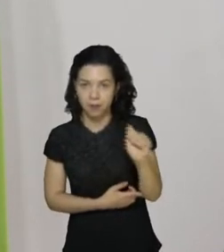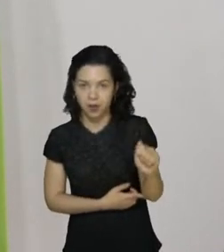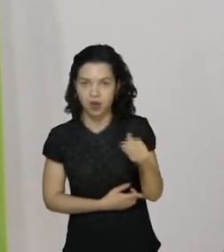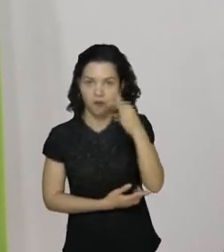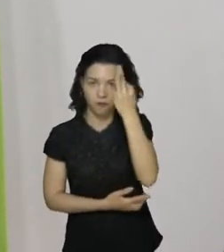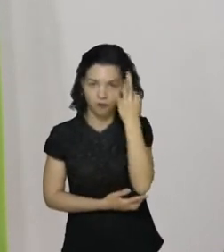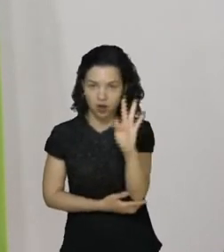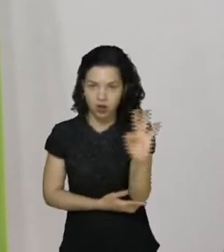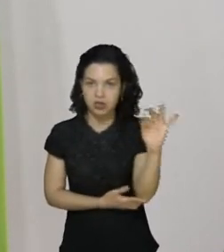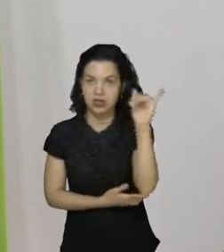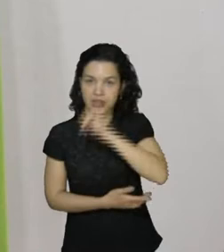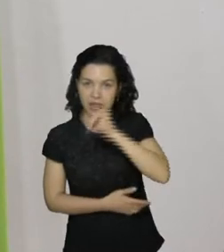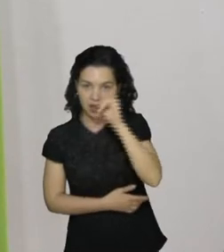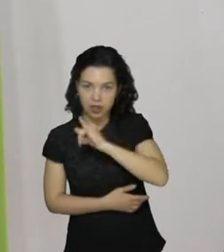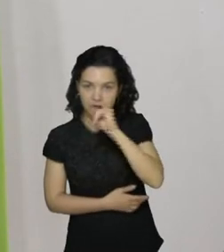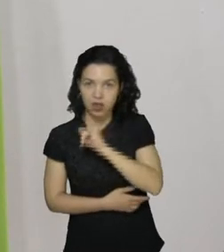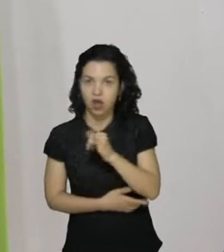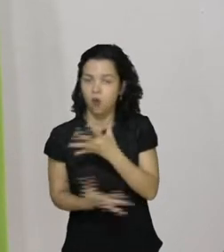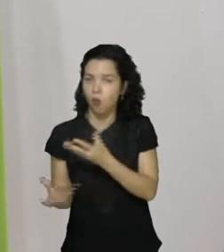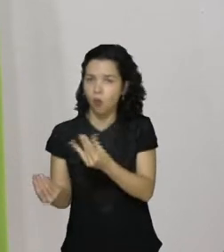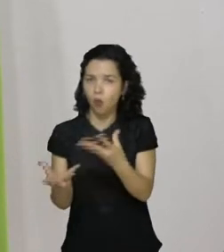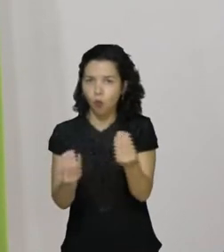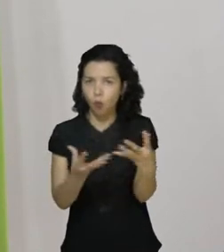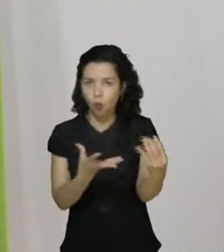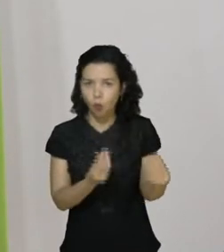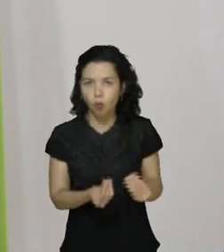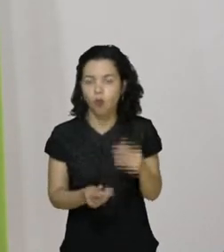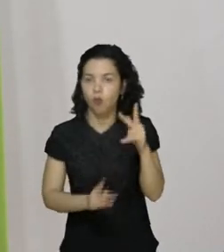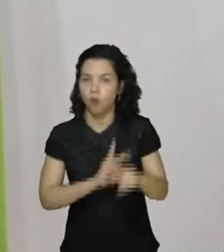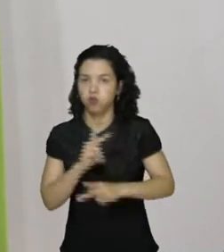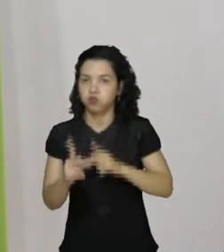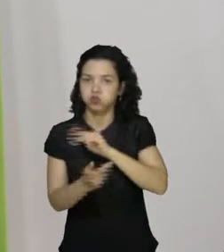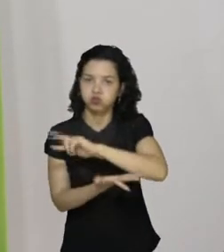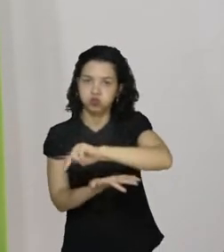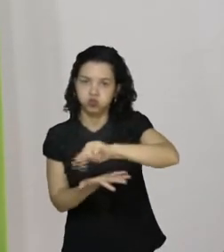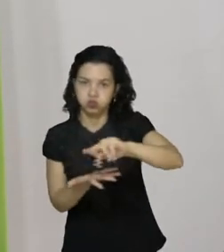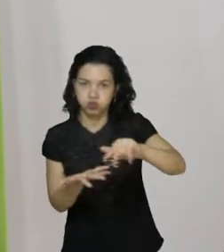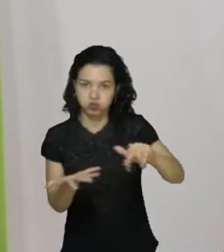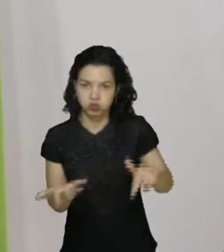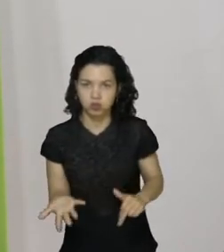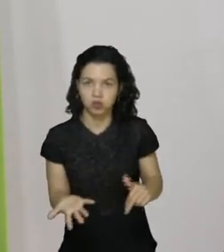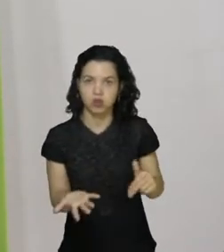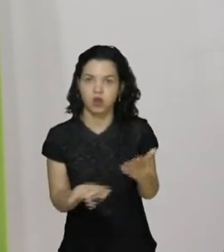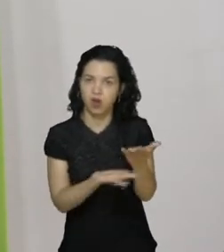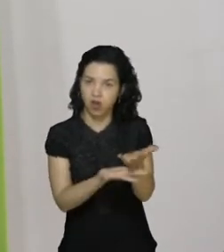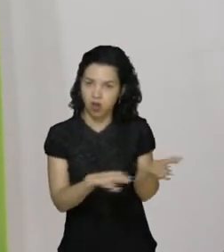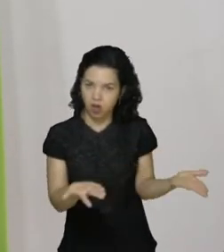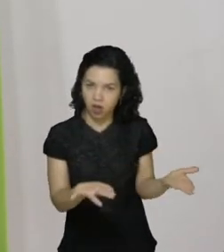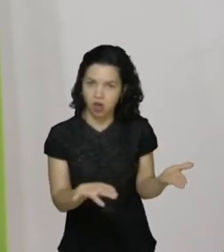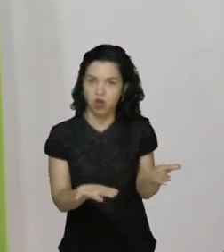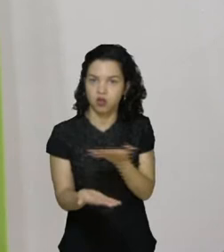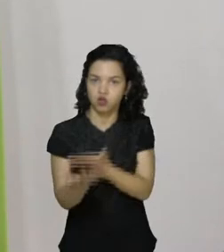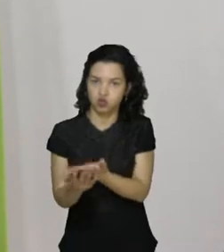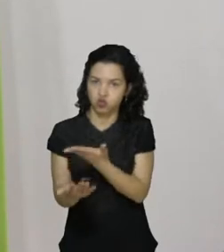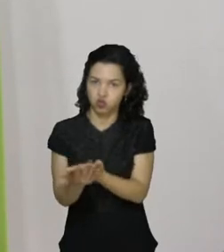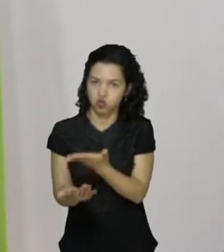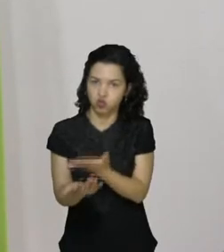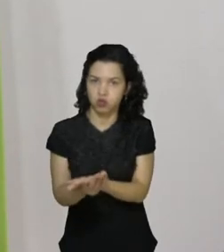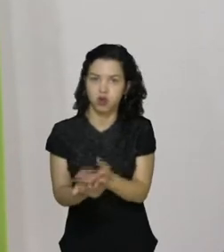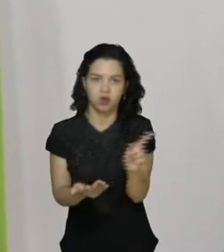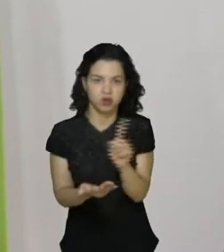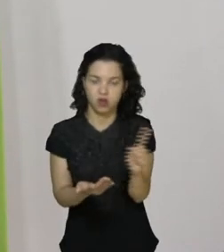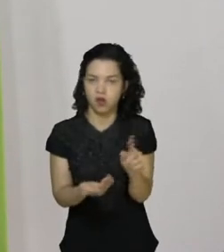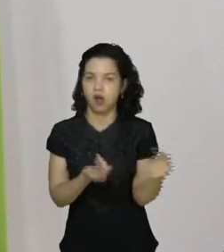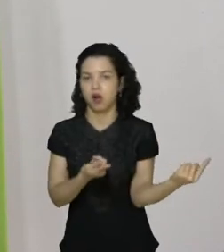franceses e italianos. Ou seja, toda essa pluralidade que essa antropóloga poderia estar estudando, não, ela prefere atacar